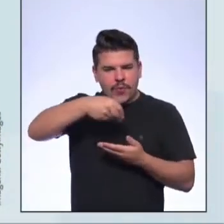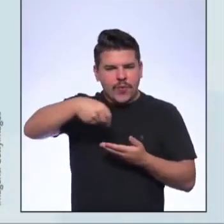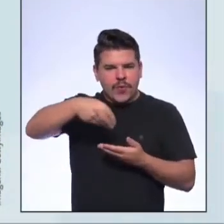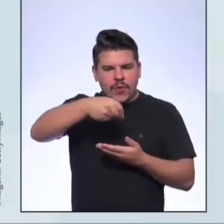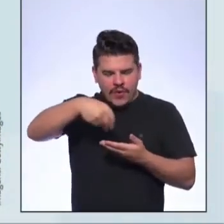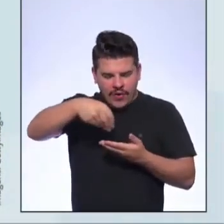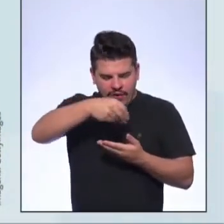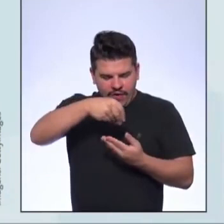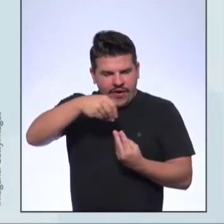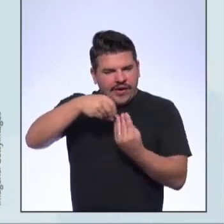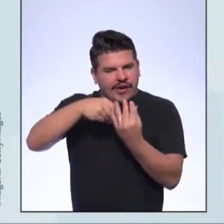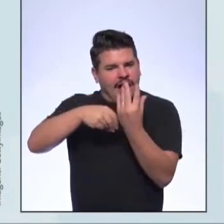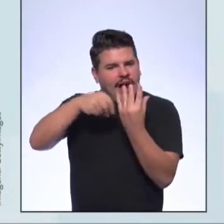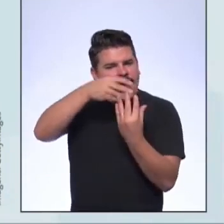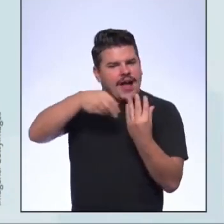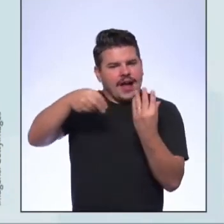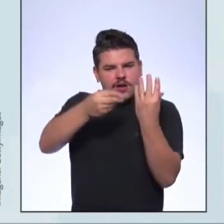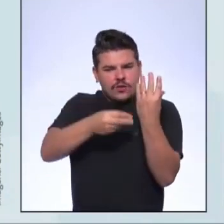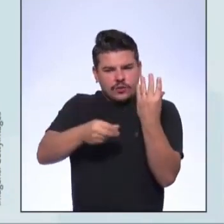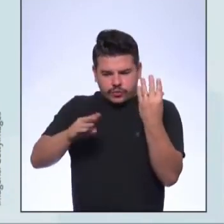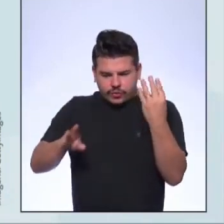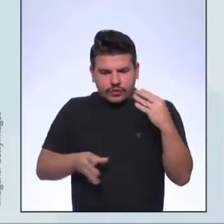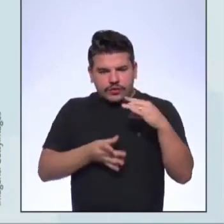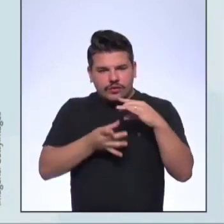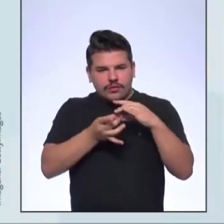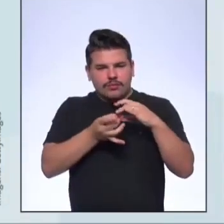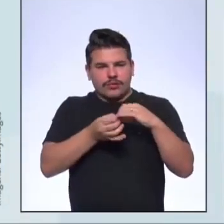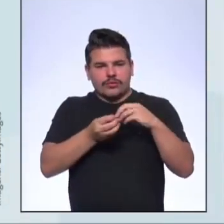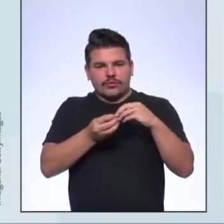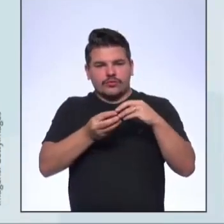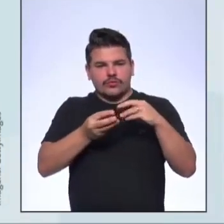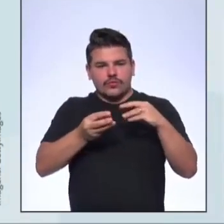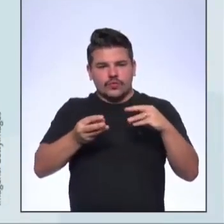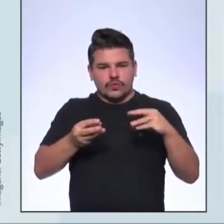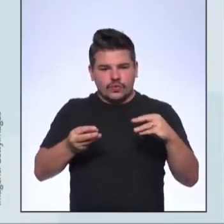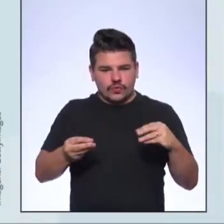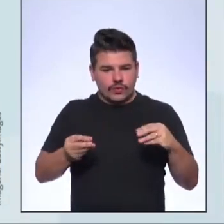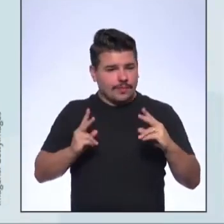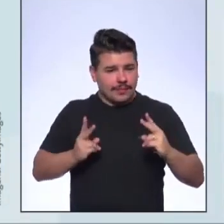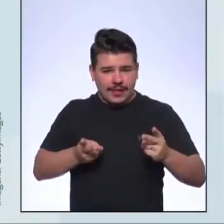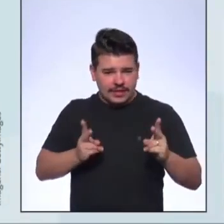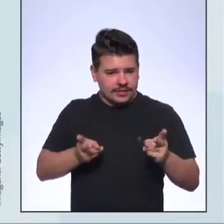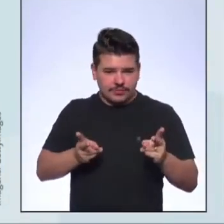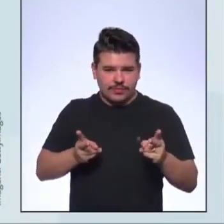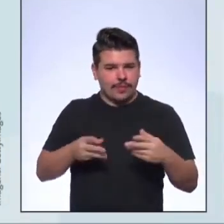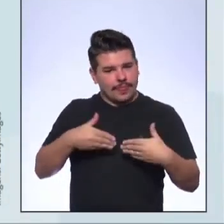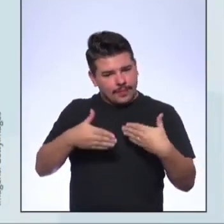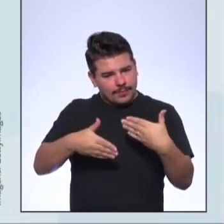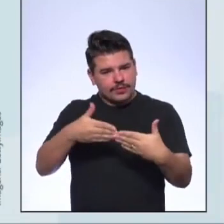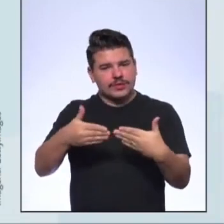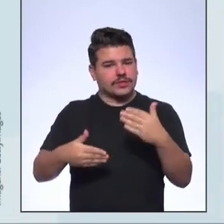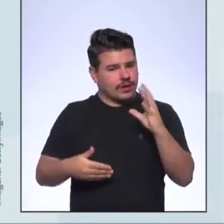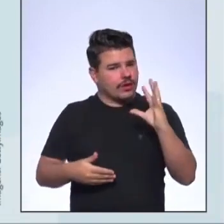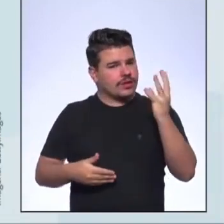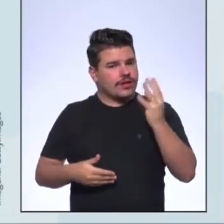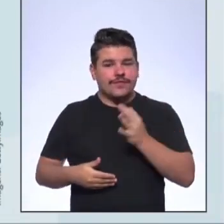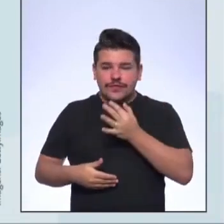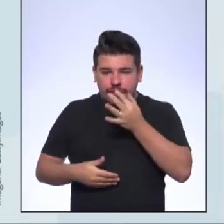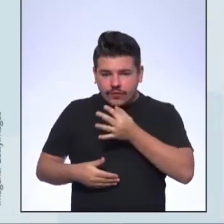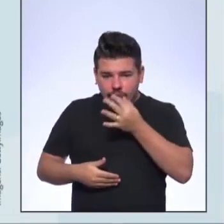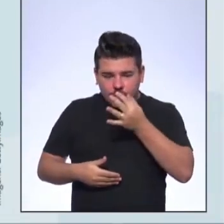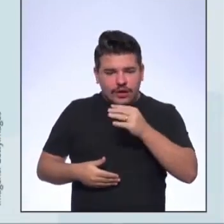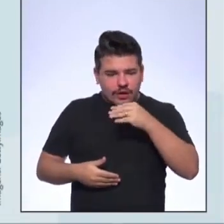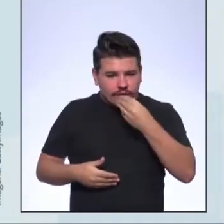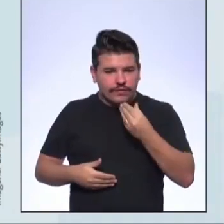Ou seja, a parte masculina se encontra com a feminina daquela flor mesmo, e ali acontece esse processo. Da flor vai gerar o fruto,